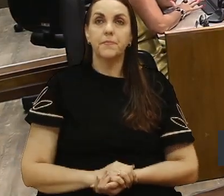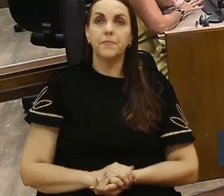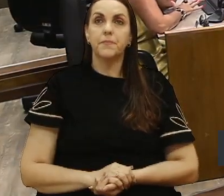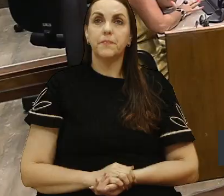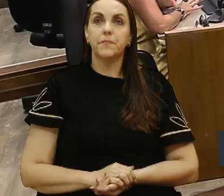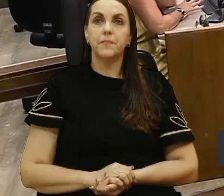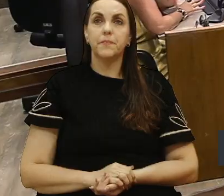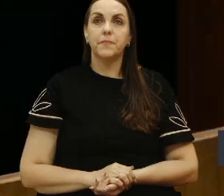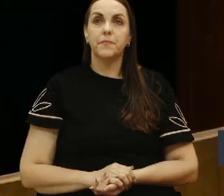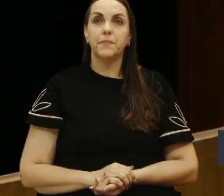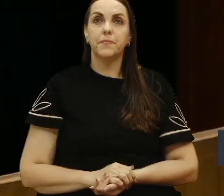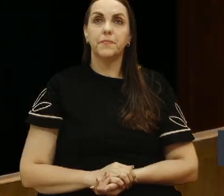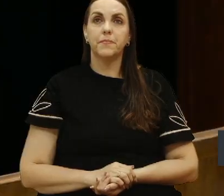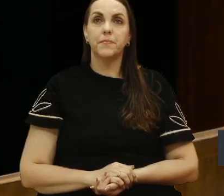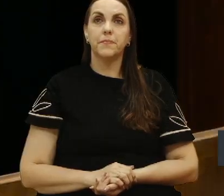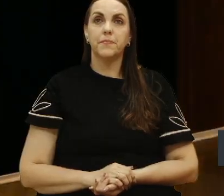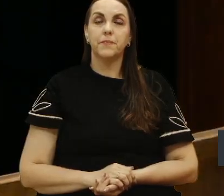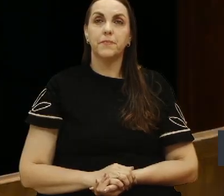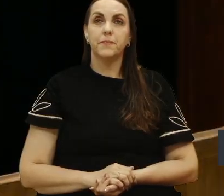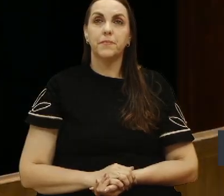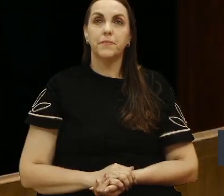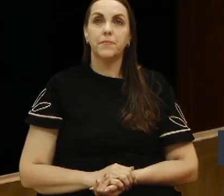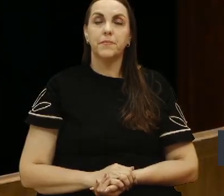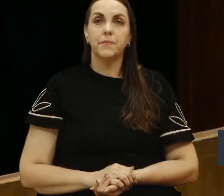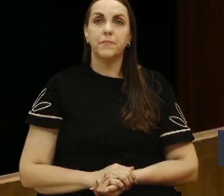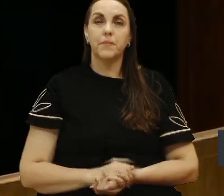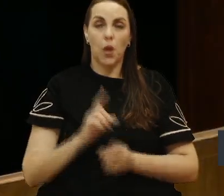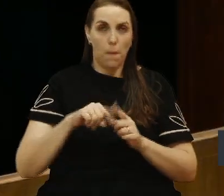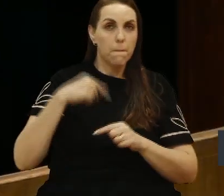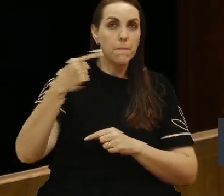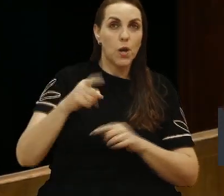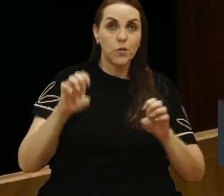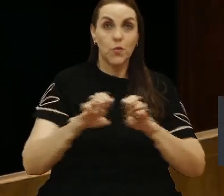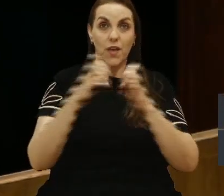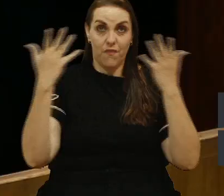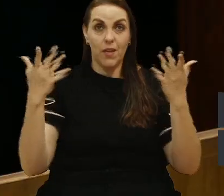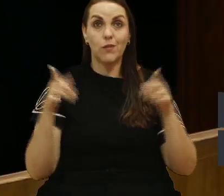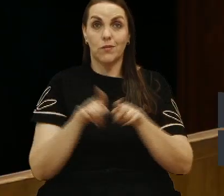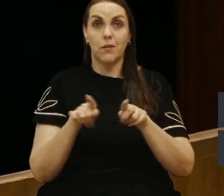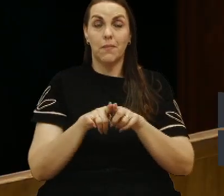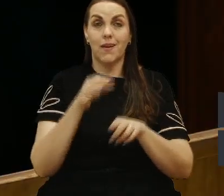eu trago aqui é a questão dos próximos eventos que teremos em Caxias do Sul.